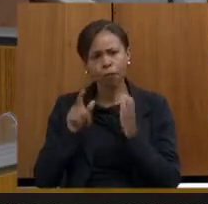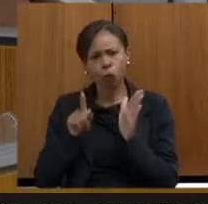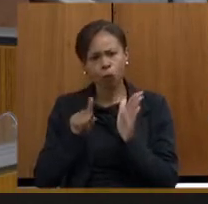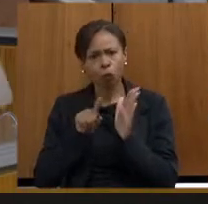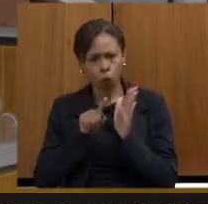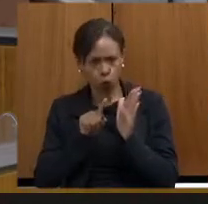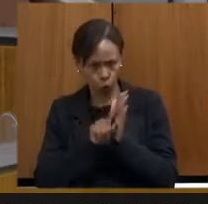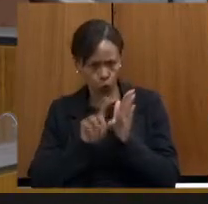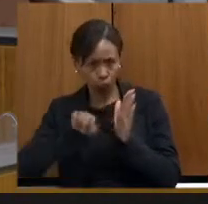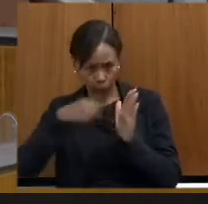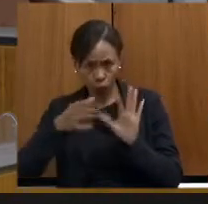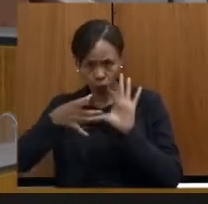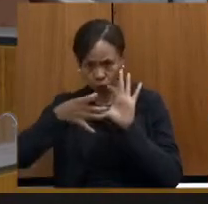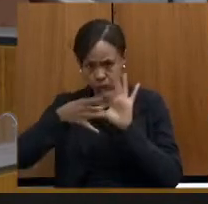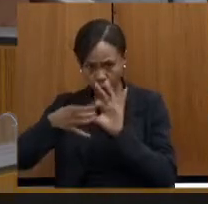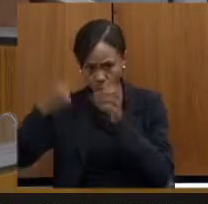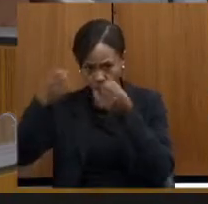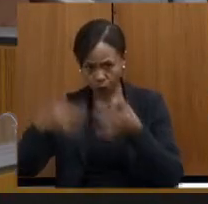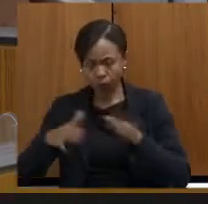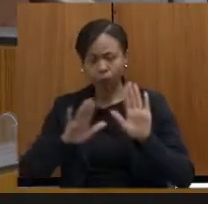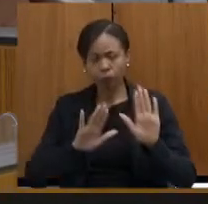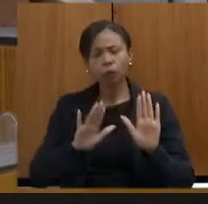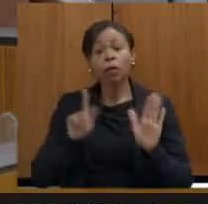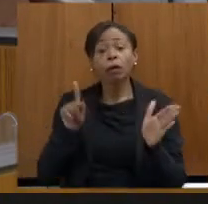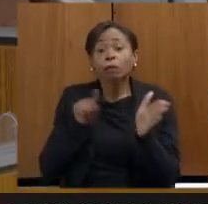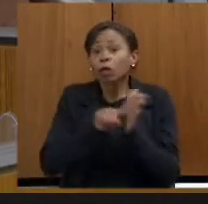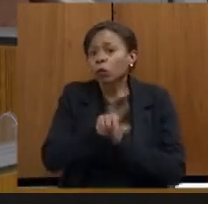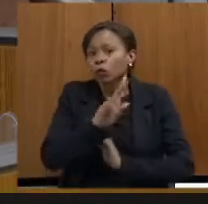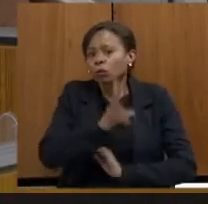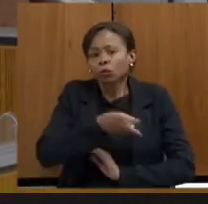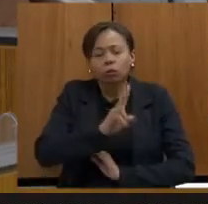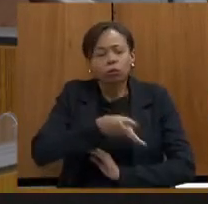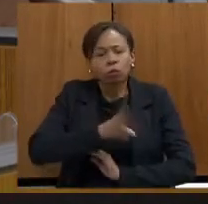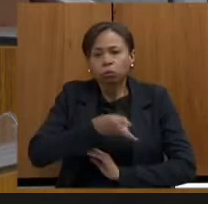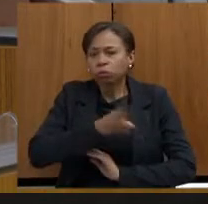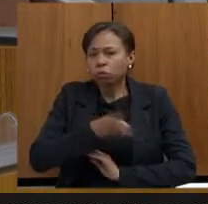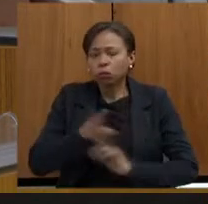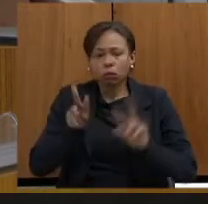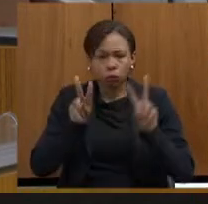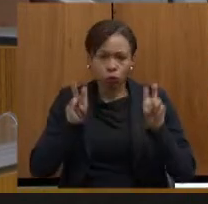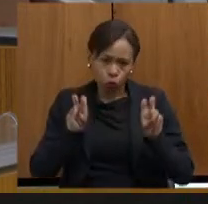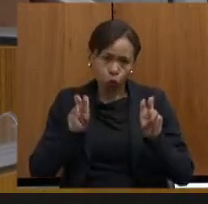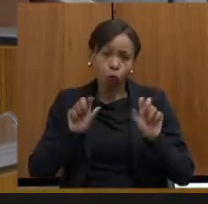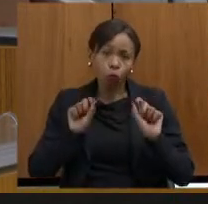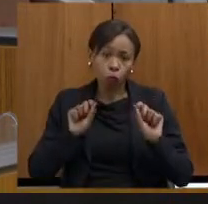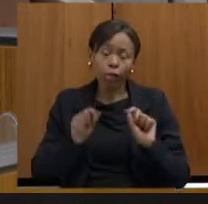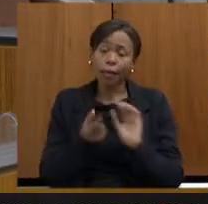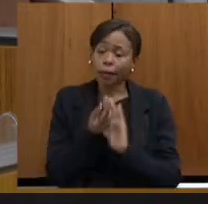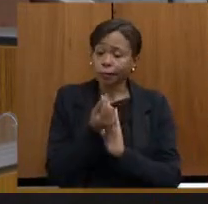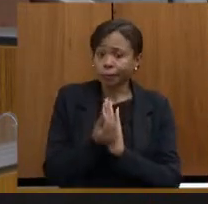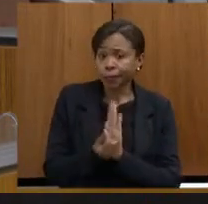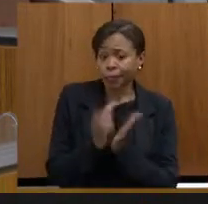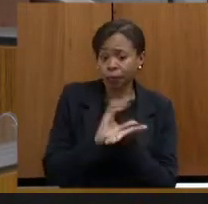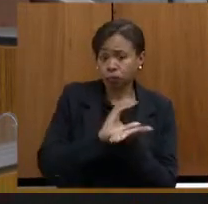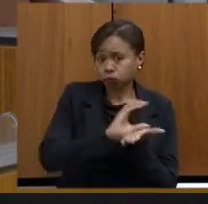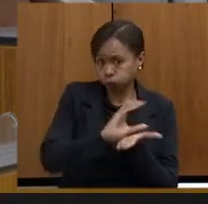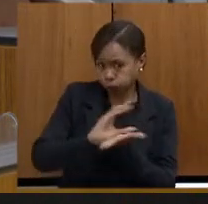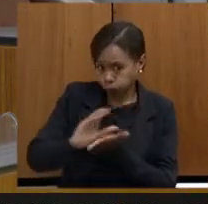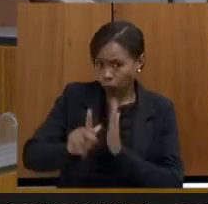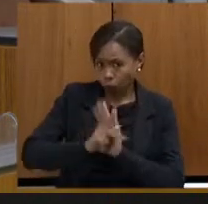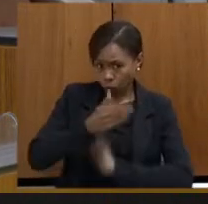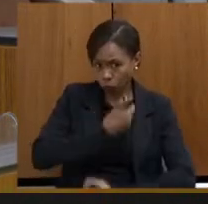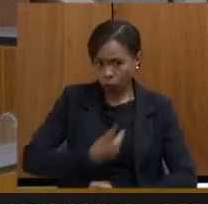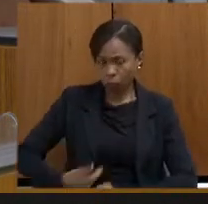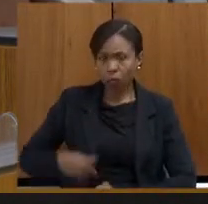depois contextualizo, secretária. Eu sempre faço essa pergunta, né, em relação à execução do orçamento. O percentual